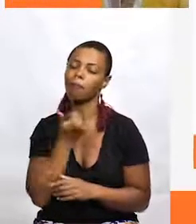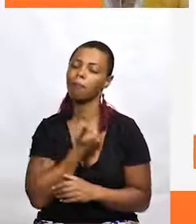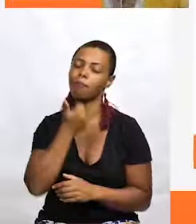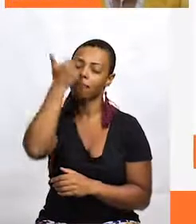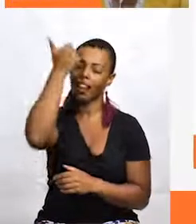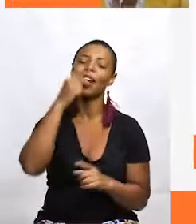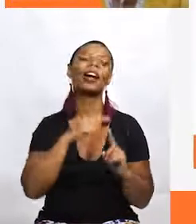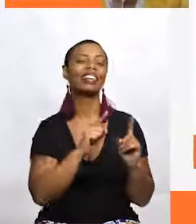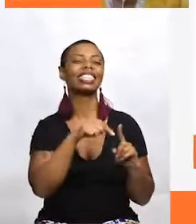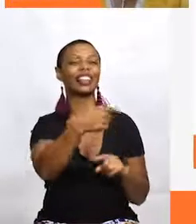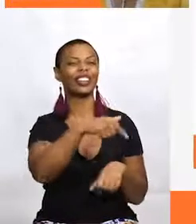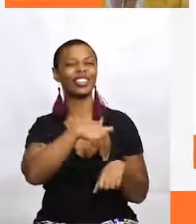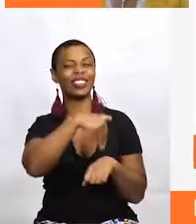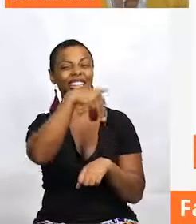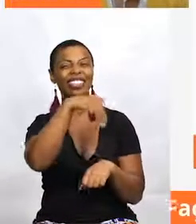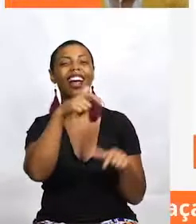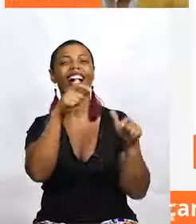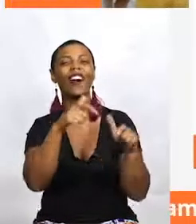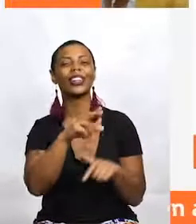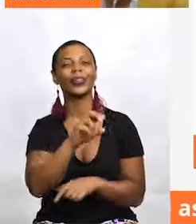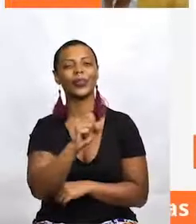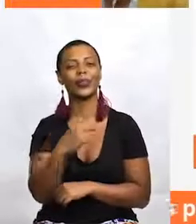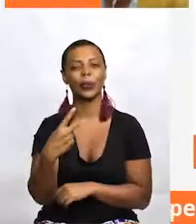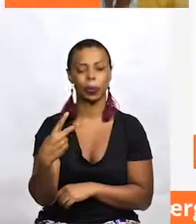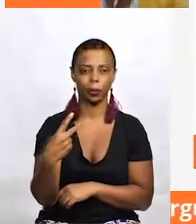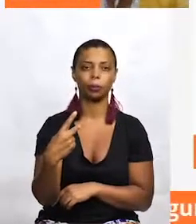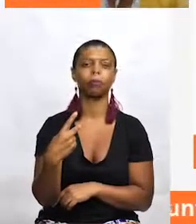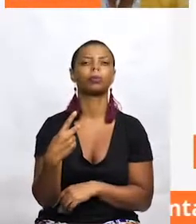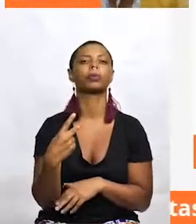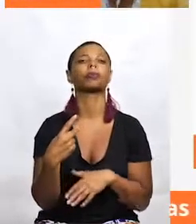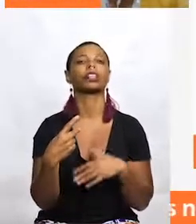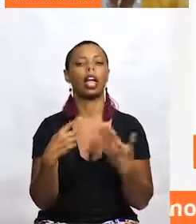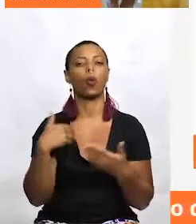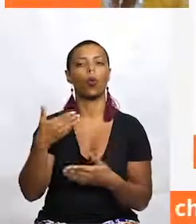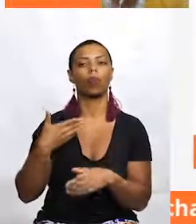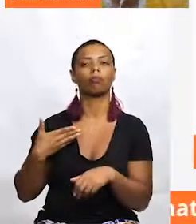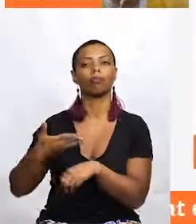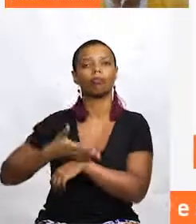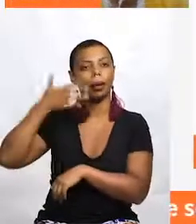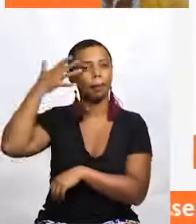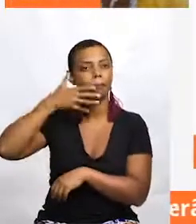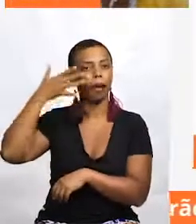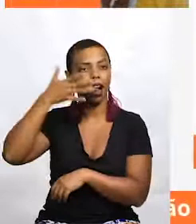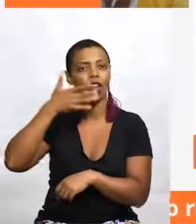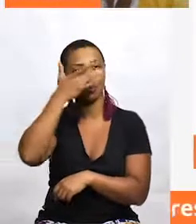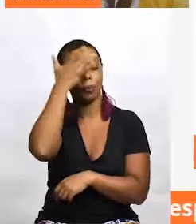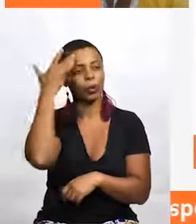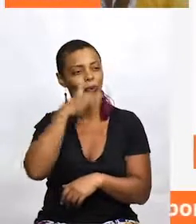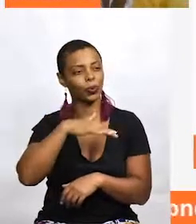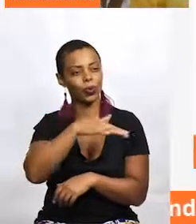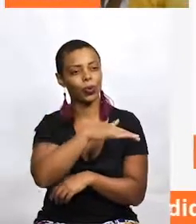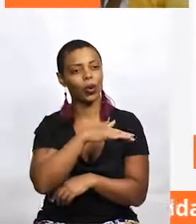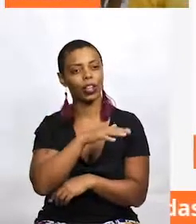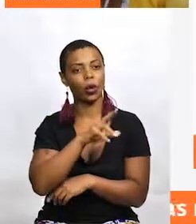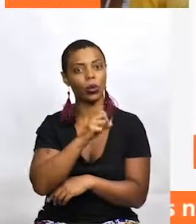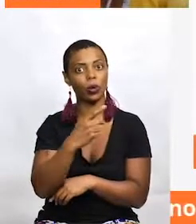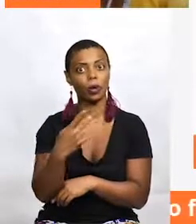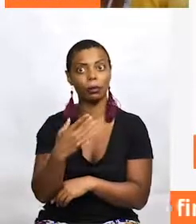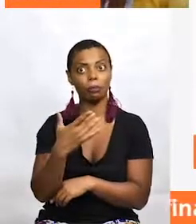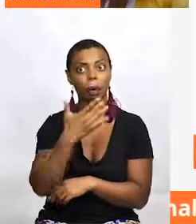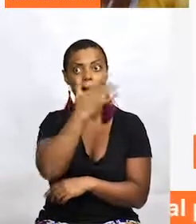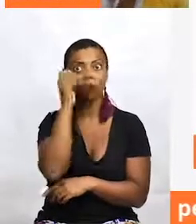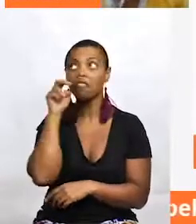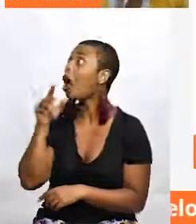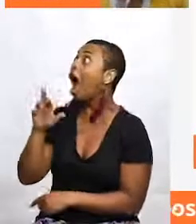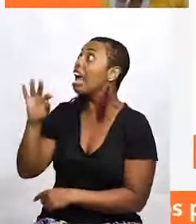fazer o mestrado na USP, e quando eu dei a minha palestra para o pessoal da USP, mostrei a foto da Rita, o pessoal,